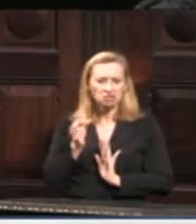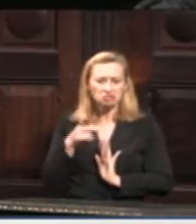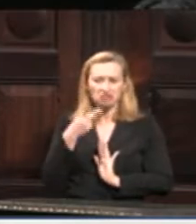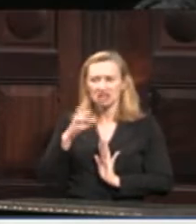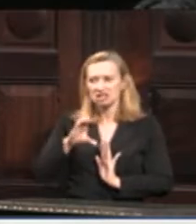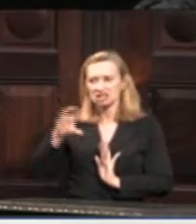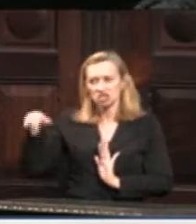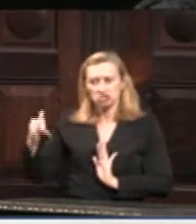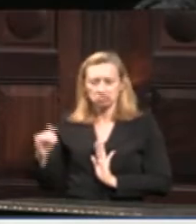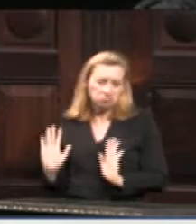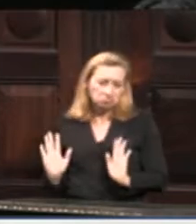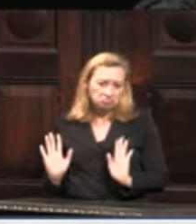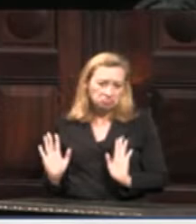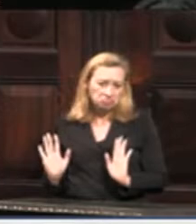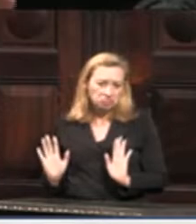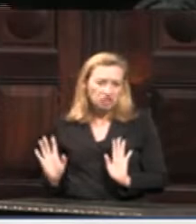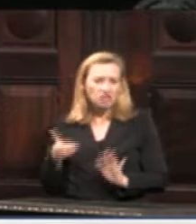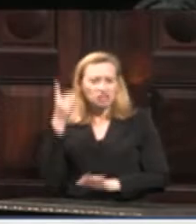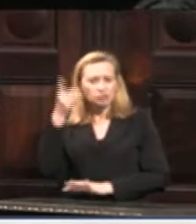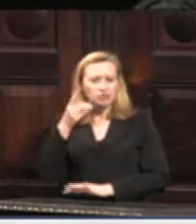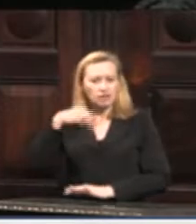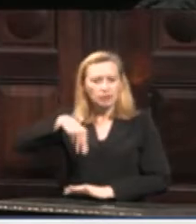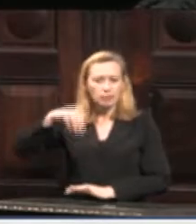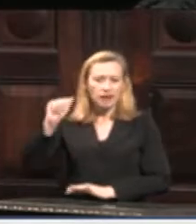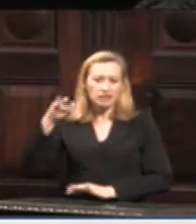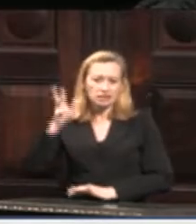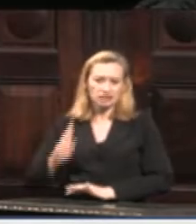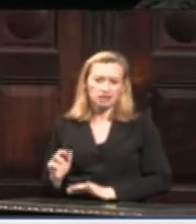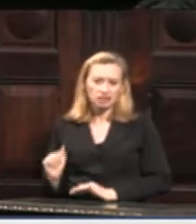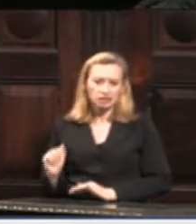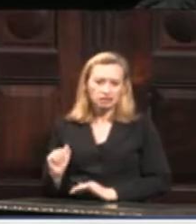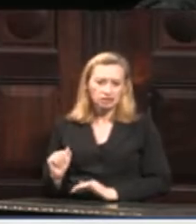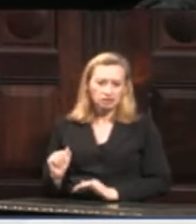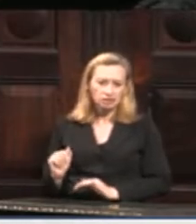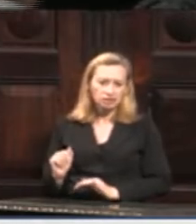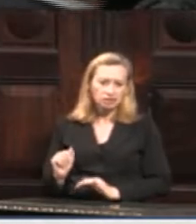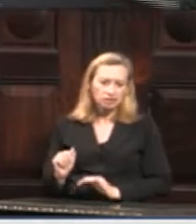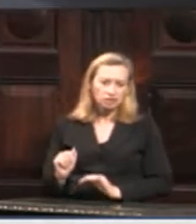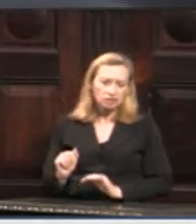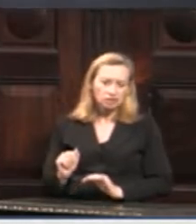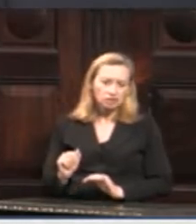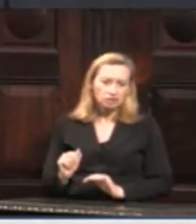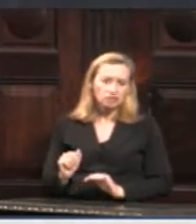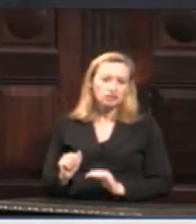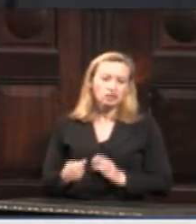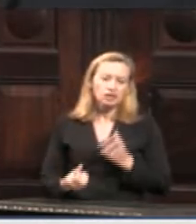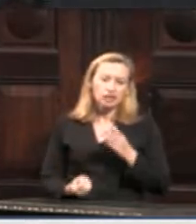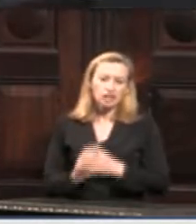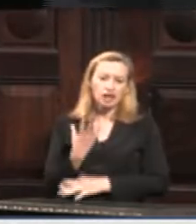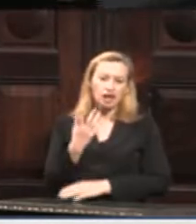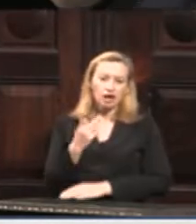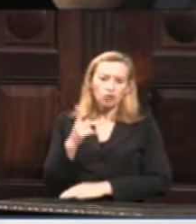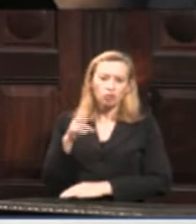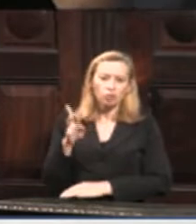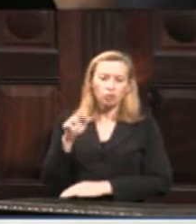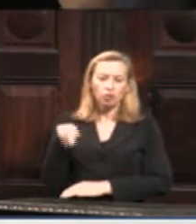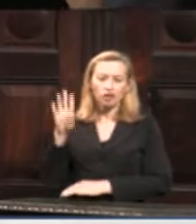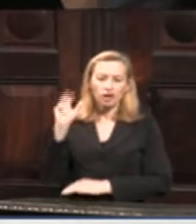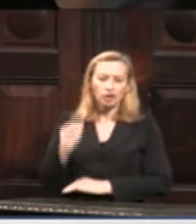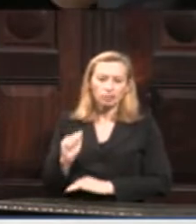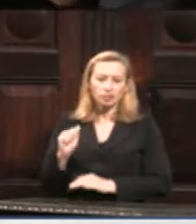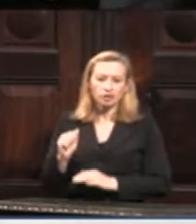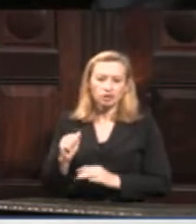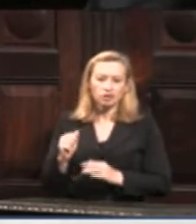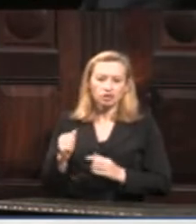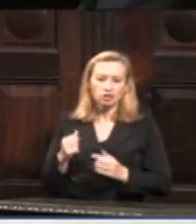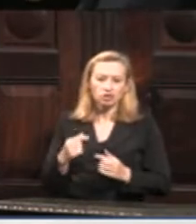CCJ. Deputada Márcia Giovanni pretende criar um programa de enfrentamento à